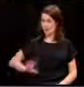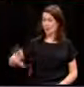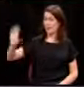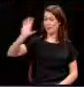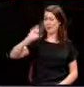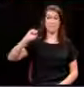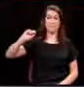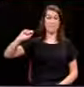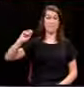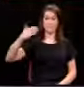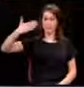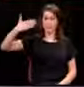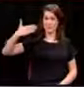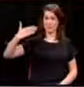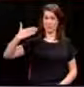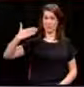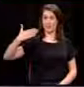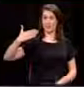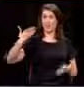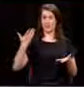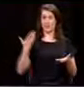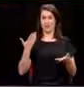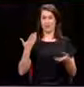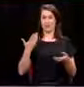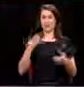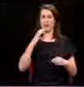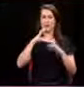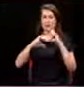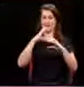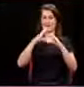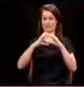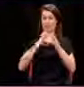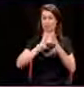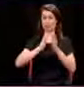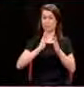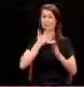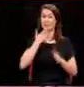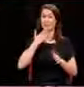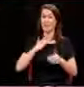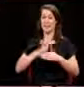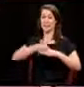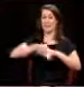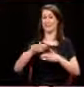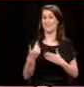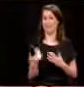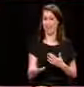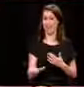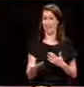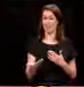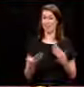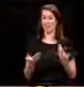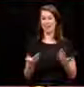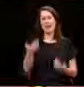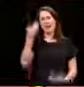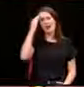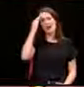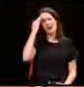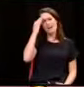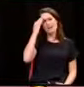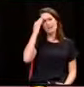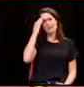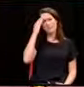forma de comunicação, acredita que, tal como já aconteceu em outros patamares, seja uma fórmula